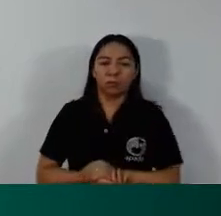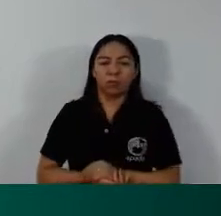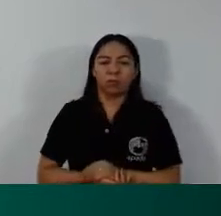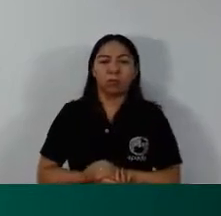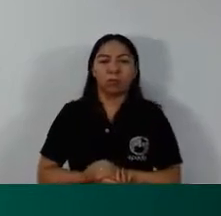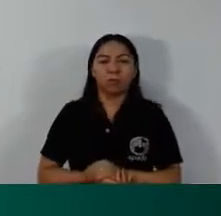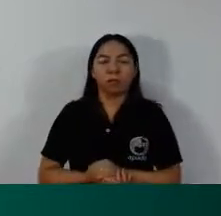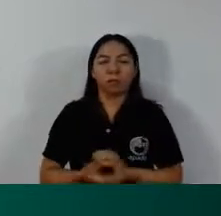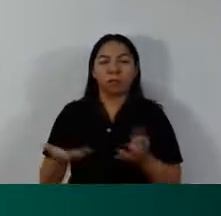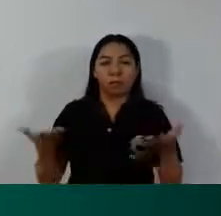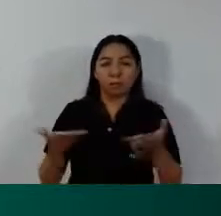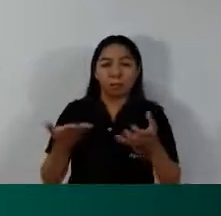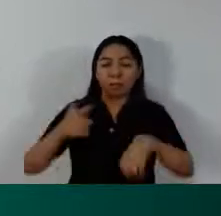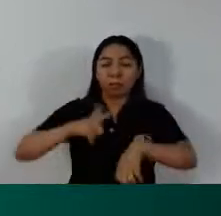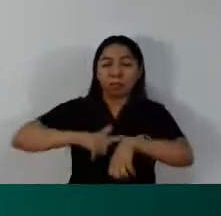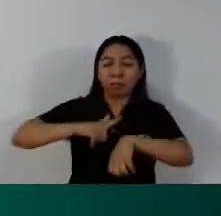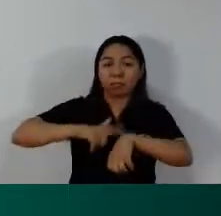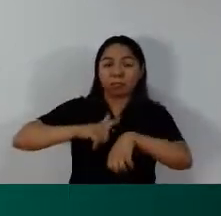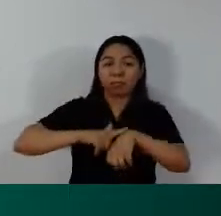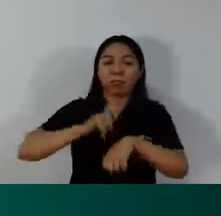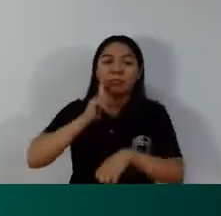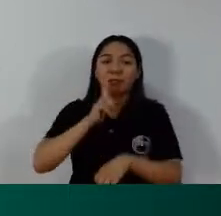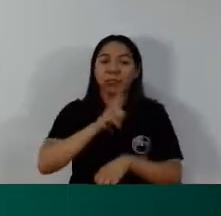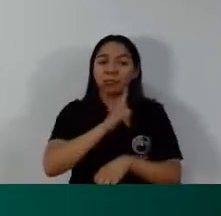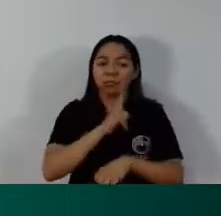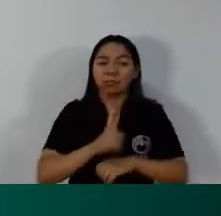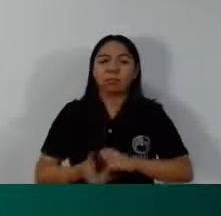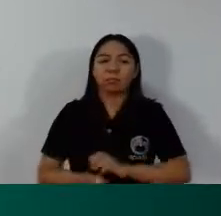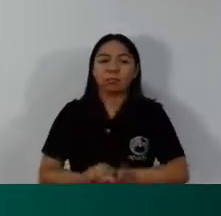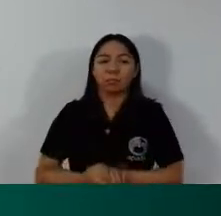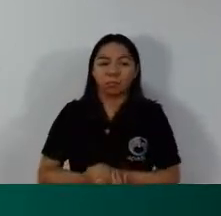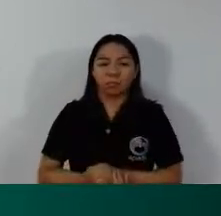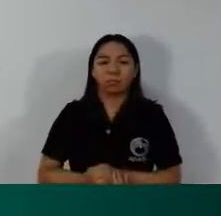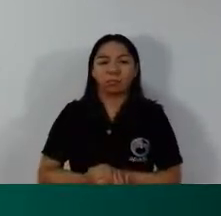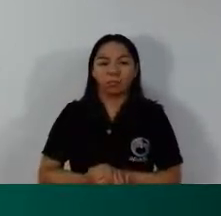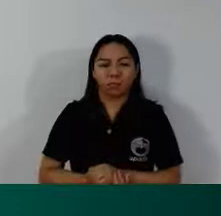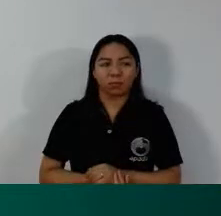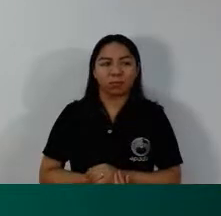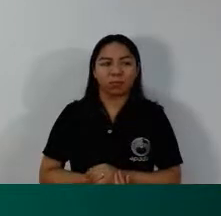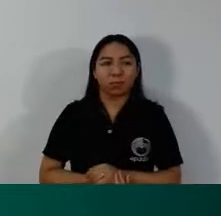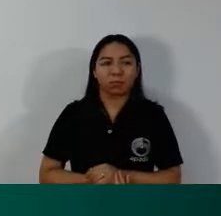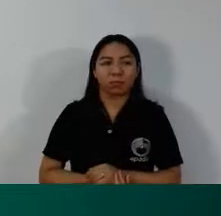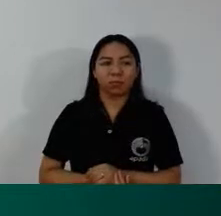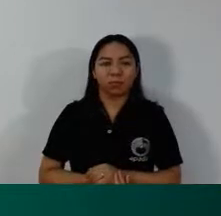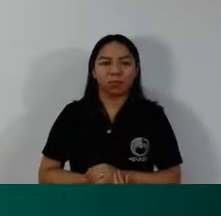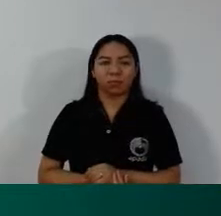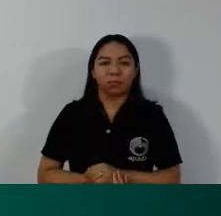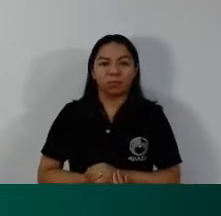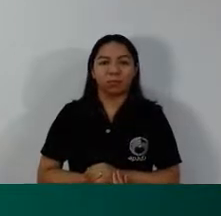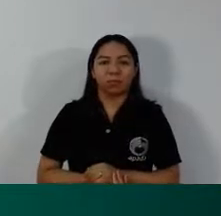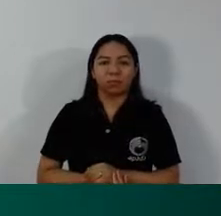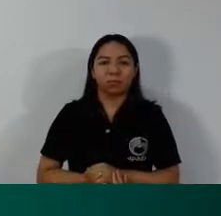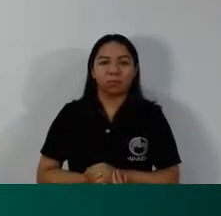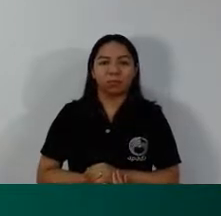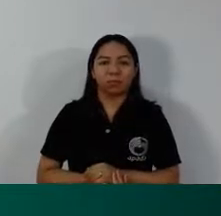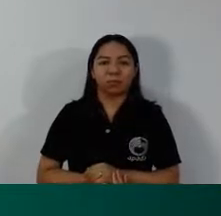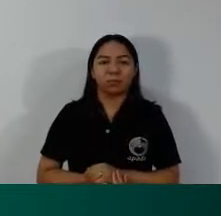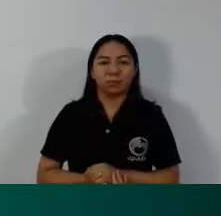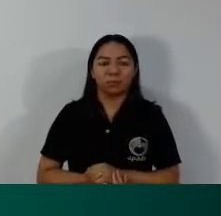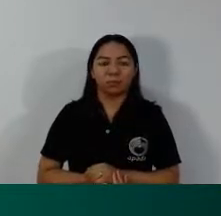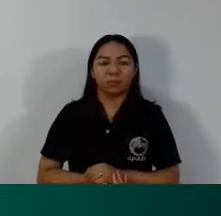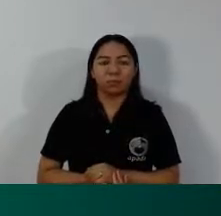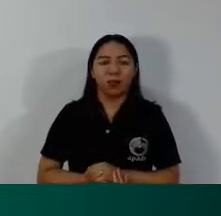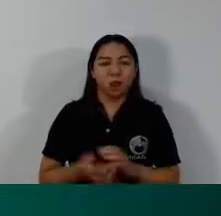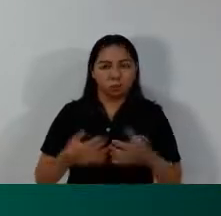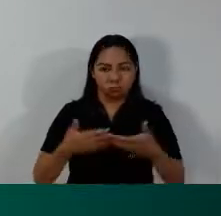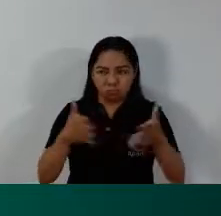né É É que não interfiram no lanche isso é importante né É e a